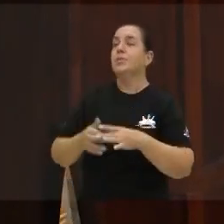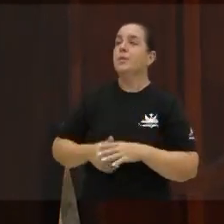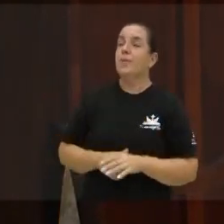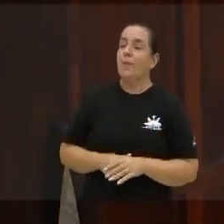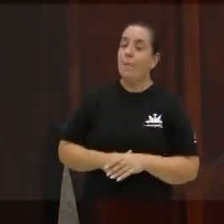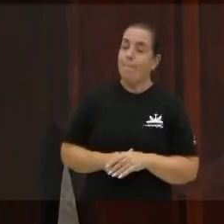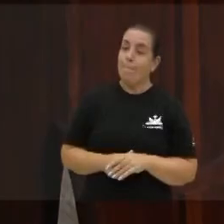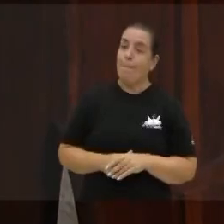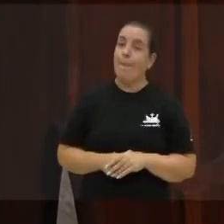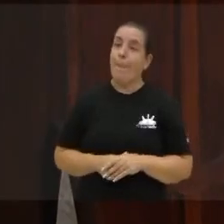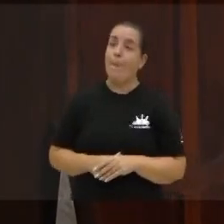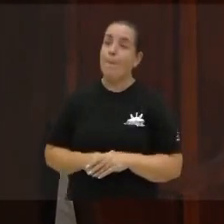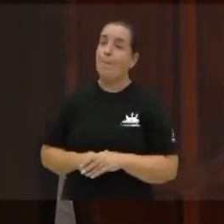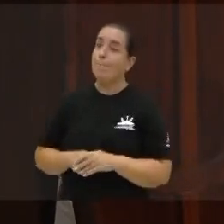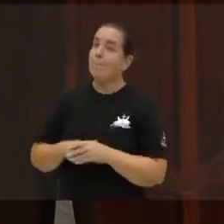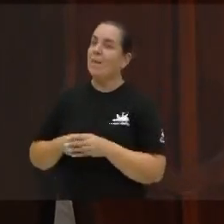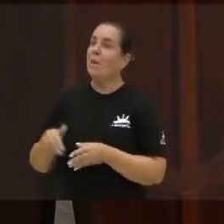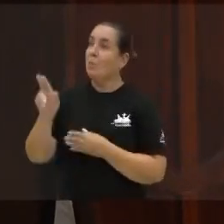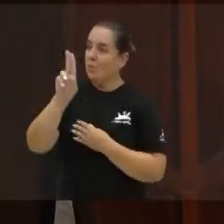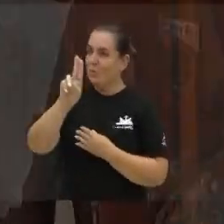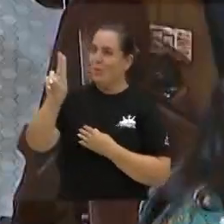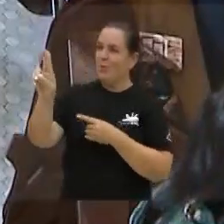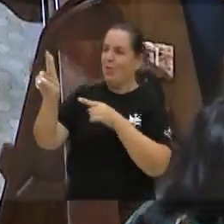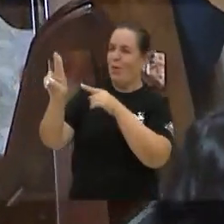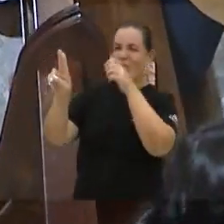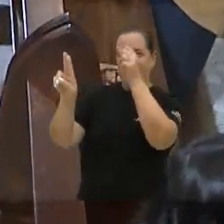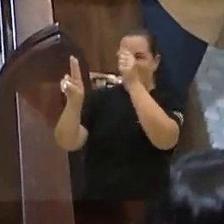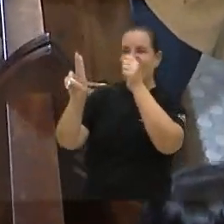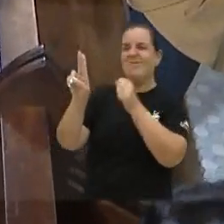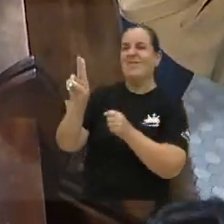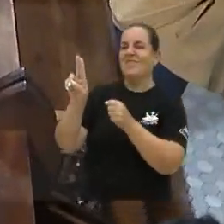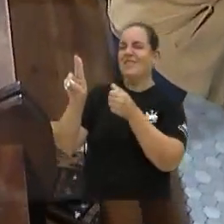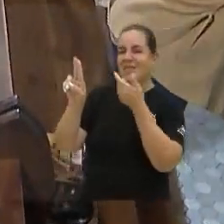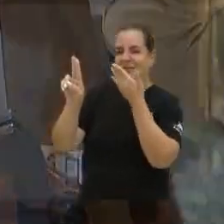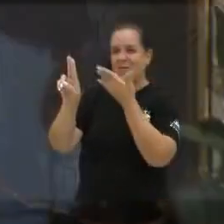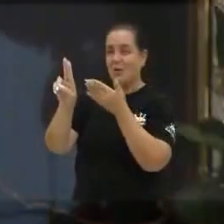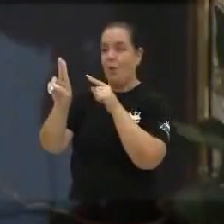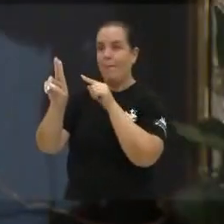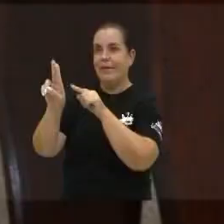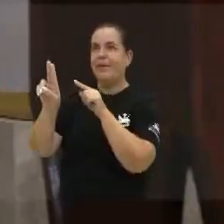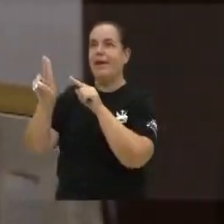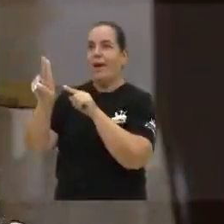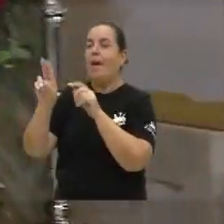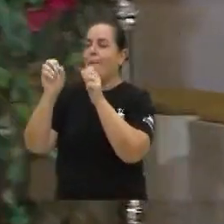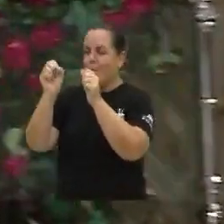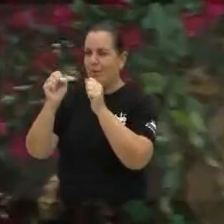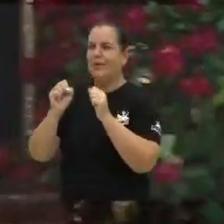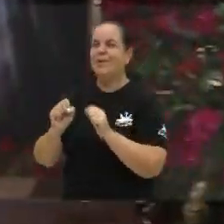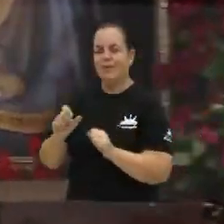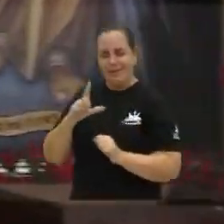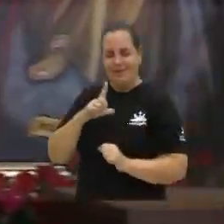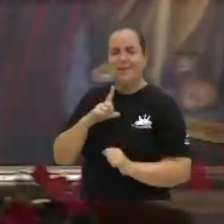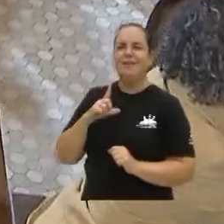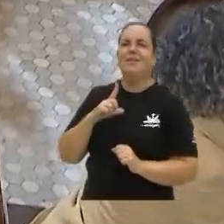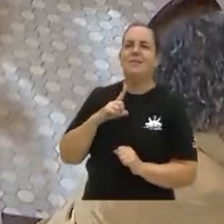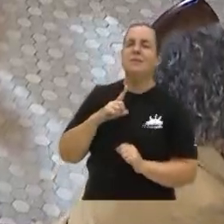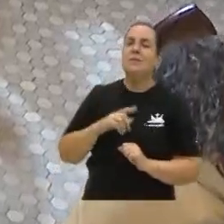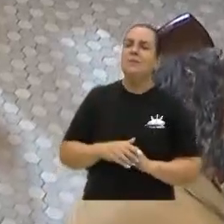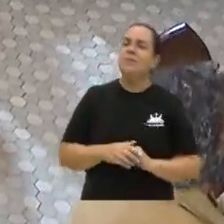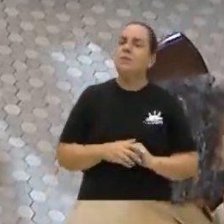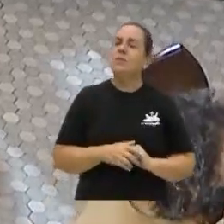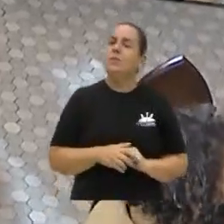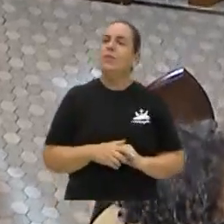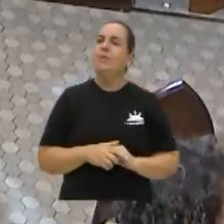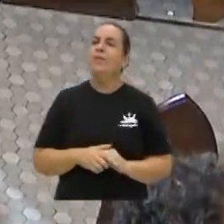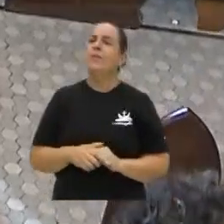misericordioso, nome poderoso, neste nome há poder.